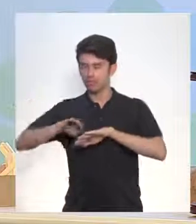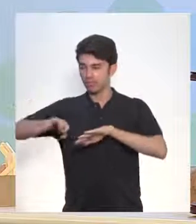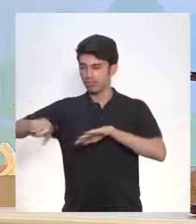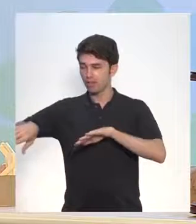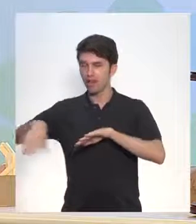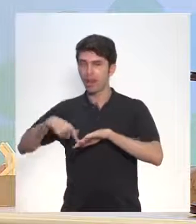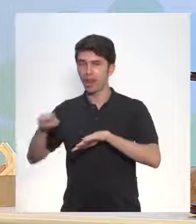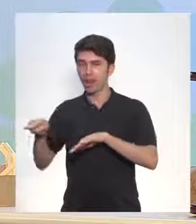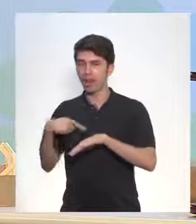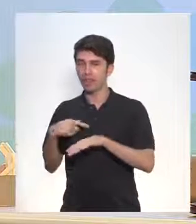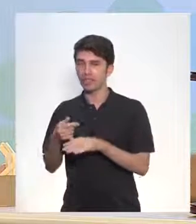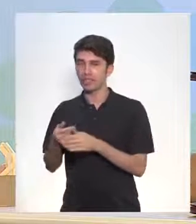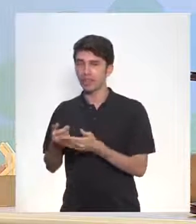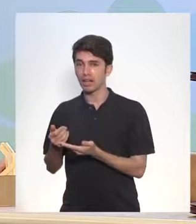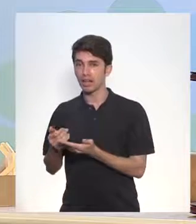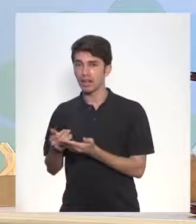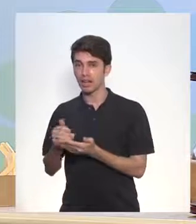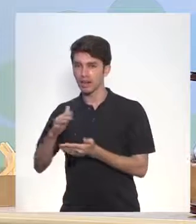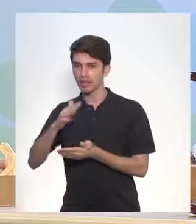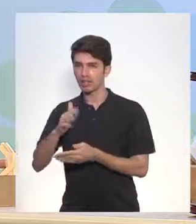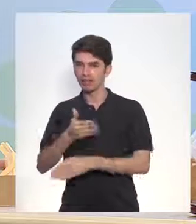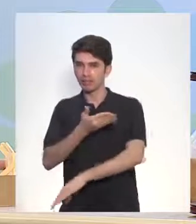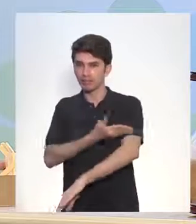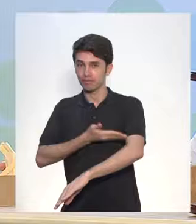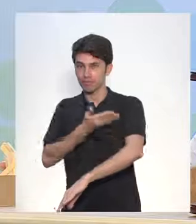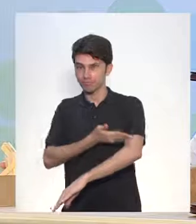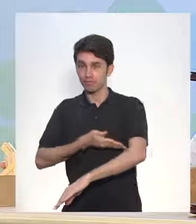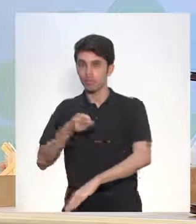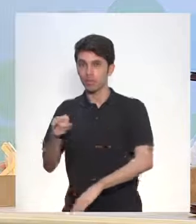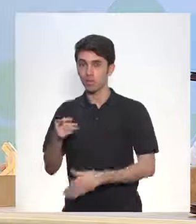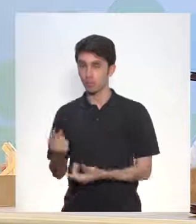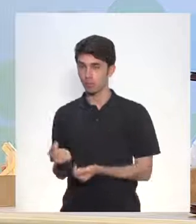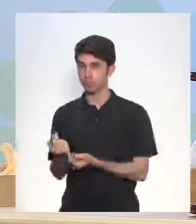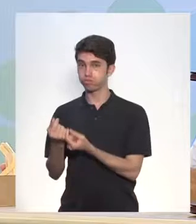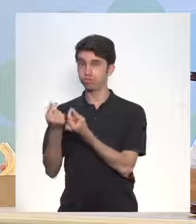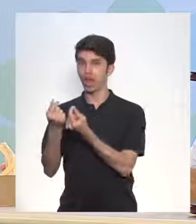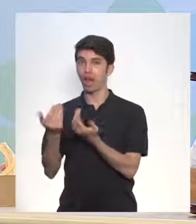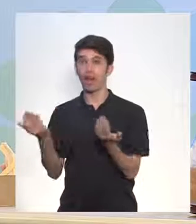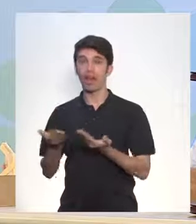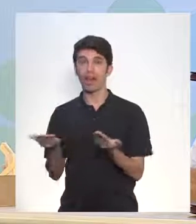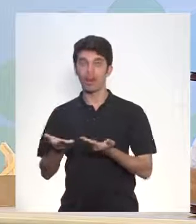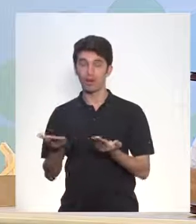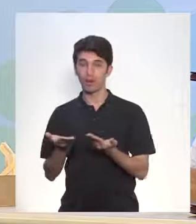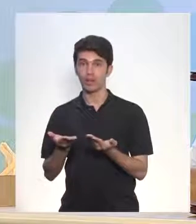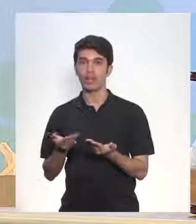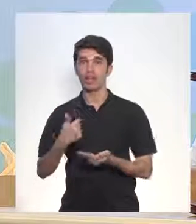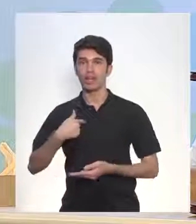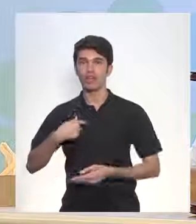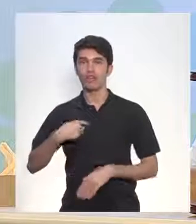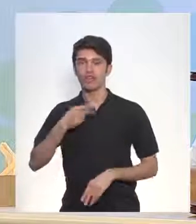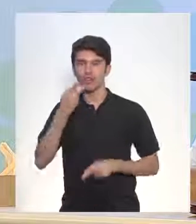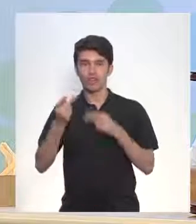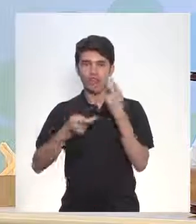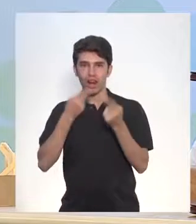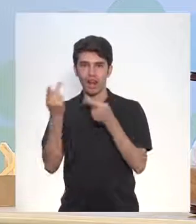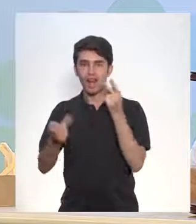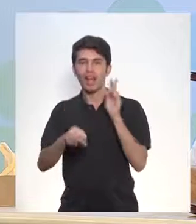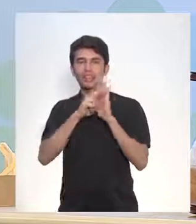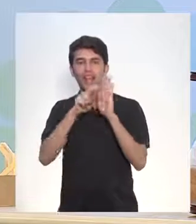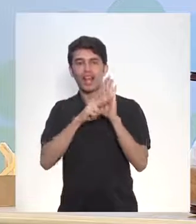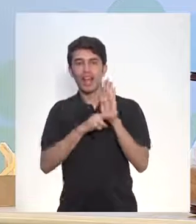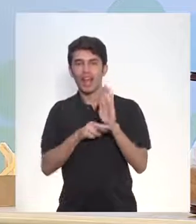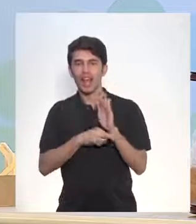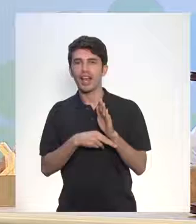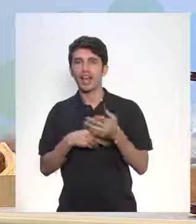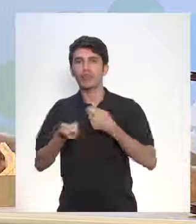do sistema lá na Baixa Idade Média, os burgueses, a partir de agora, eles vão ditar as novas regras de